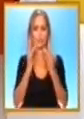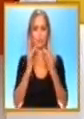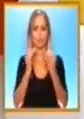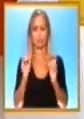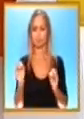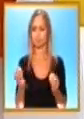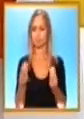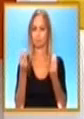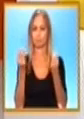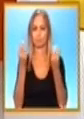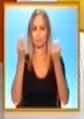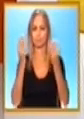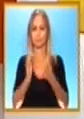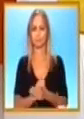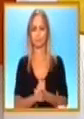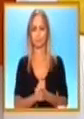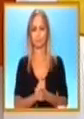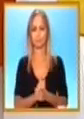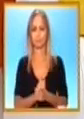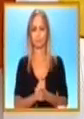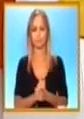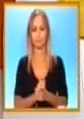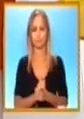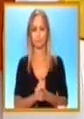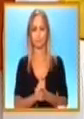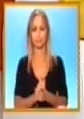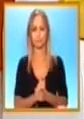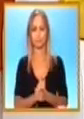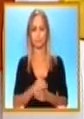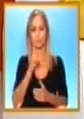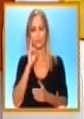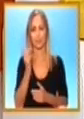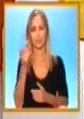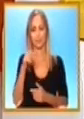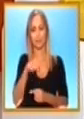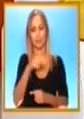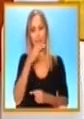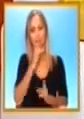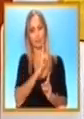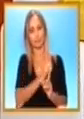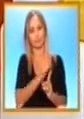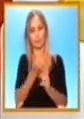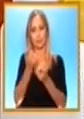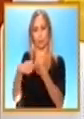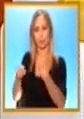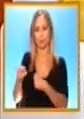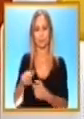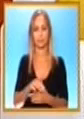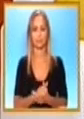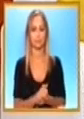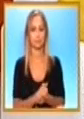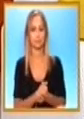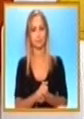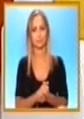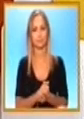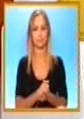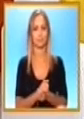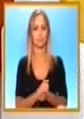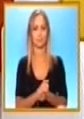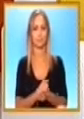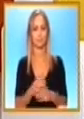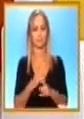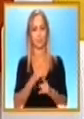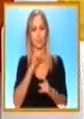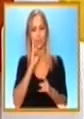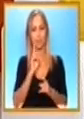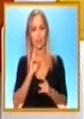de primeiríssima água. O que é mais bonito é que ela veio aqui para falar de si. E a Florbela está a falar da Vanessa. Não, porque ela é uma